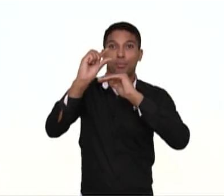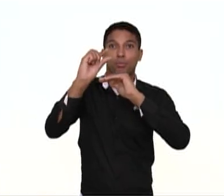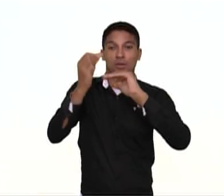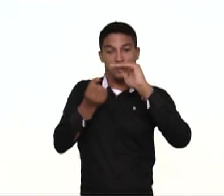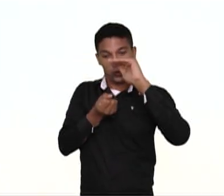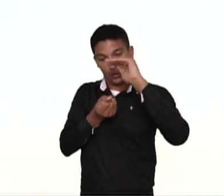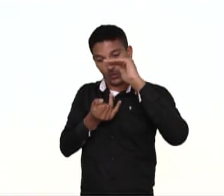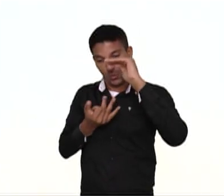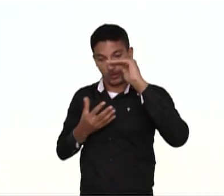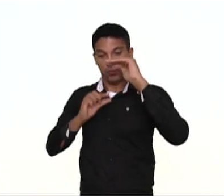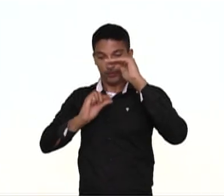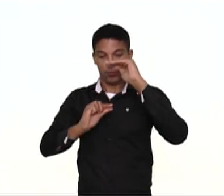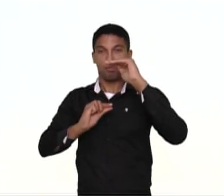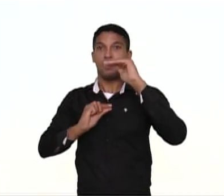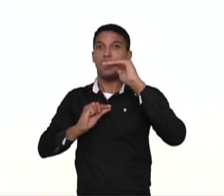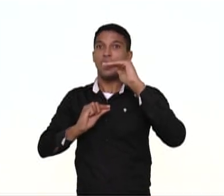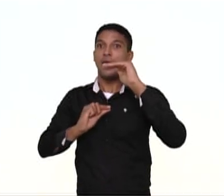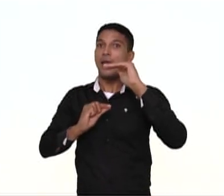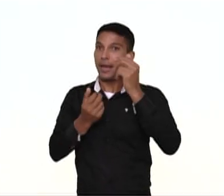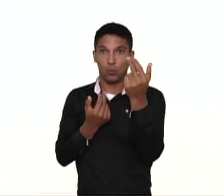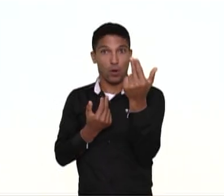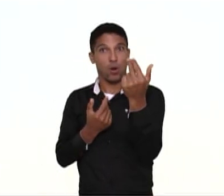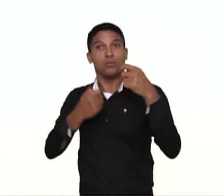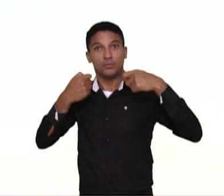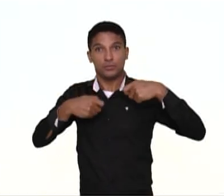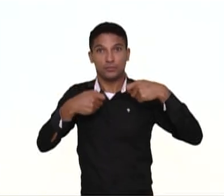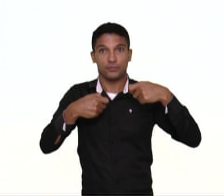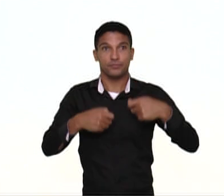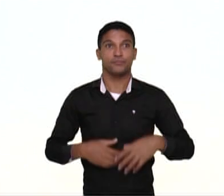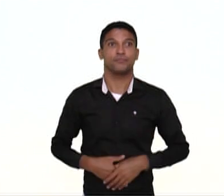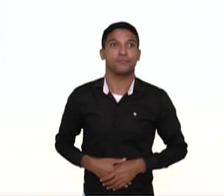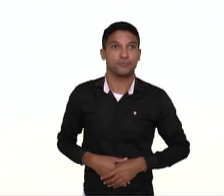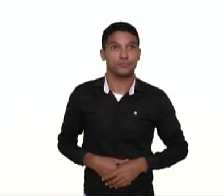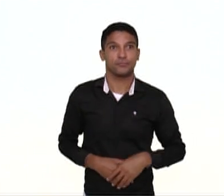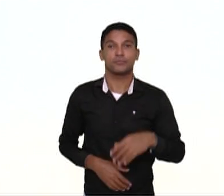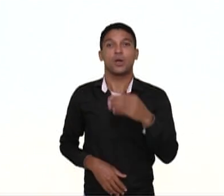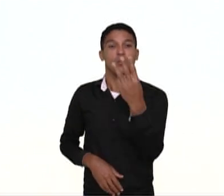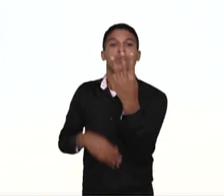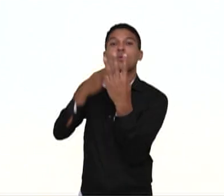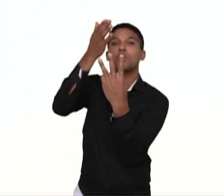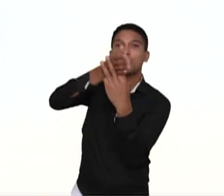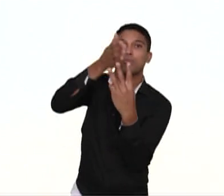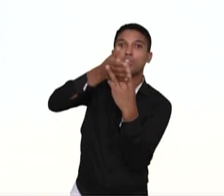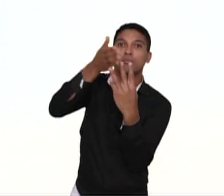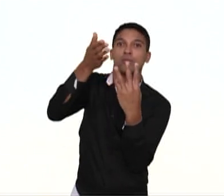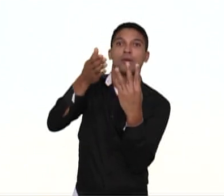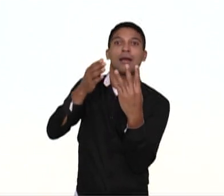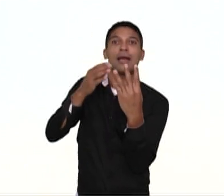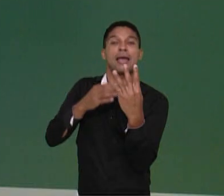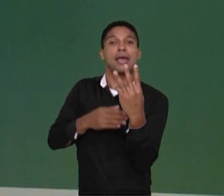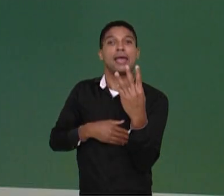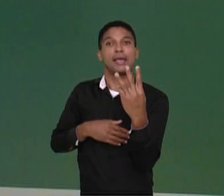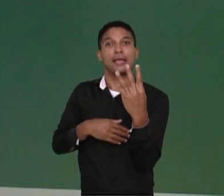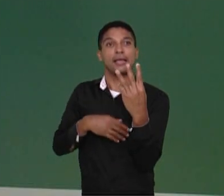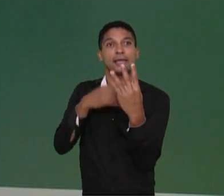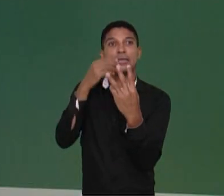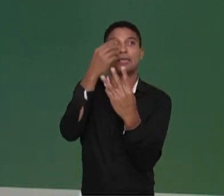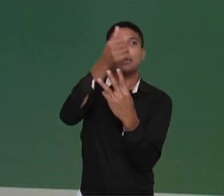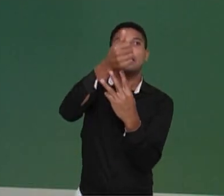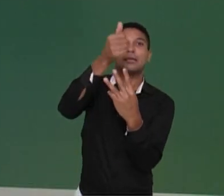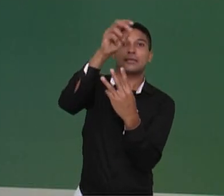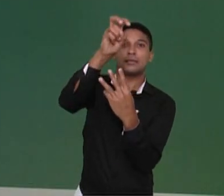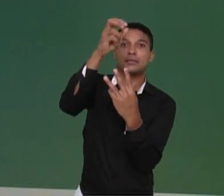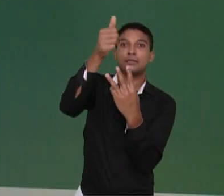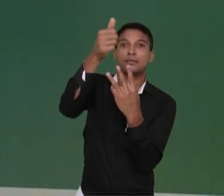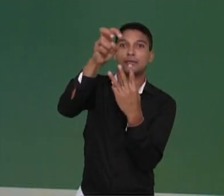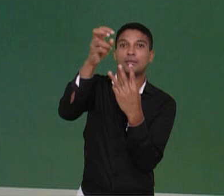posso dividir em partes de tamanhos diferentes. Se cada uma das 3 partes, que corresponde ao valor que ela pagou, 15 reais